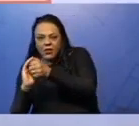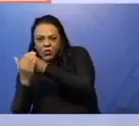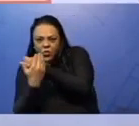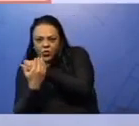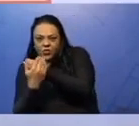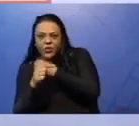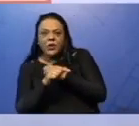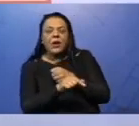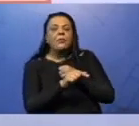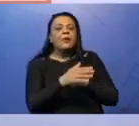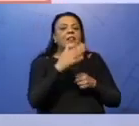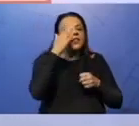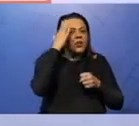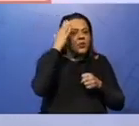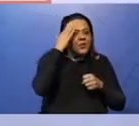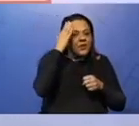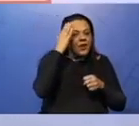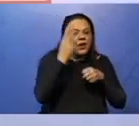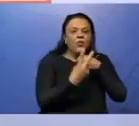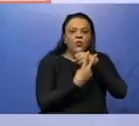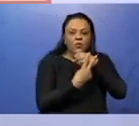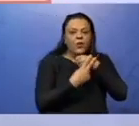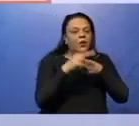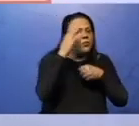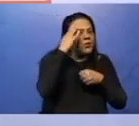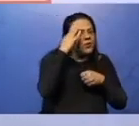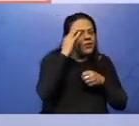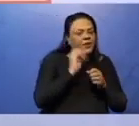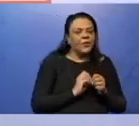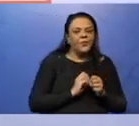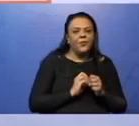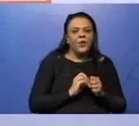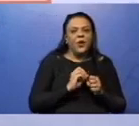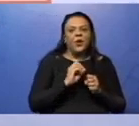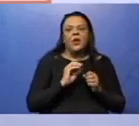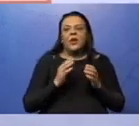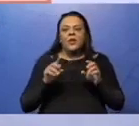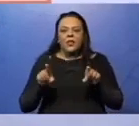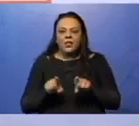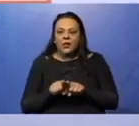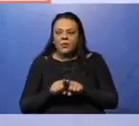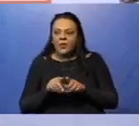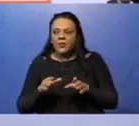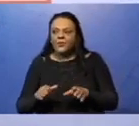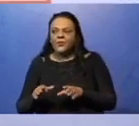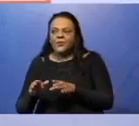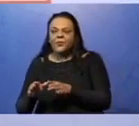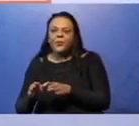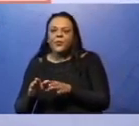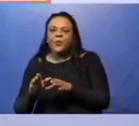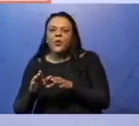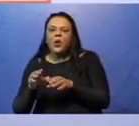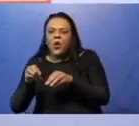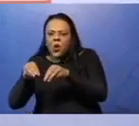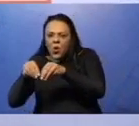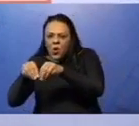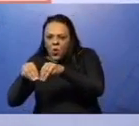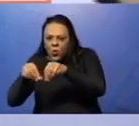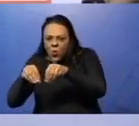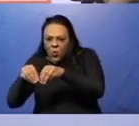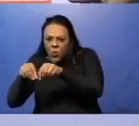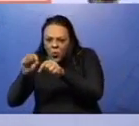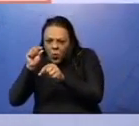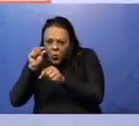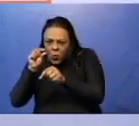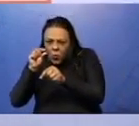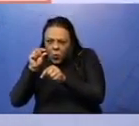estava assim, gritou o grão de areia. Ela está invertida, certo? Por quê? Apareceu primeiro o verbo e depois o sujeito. Quem